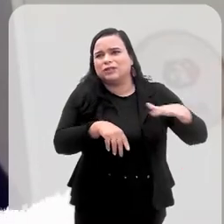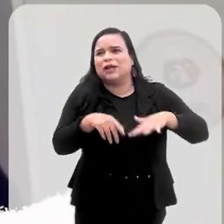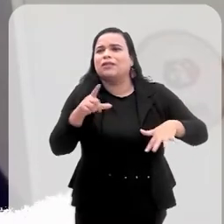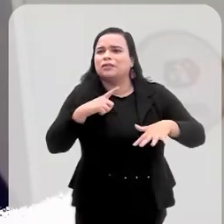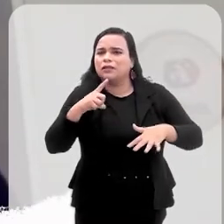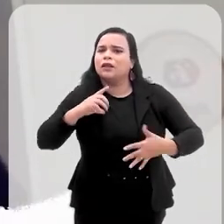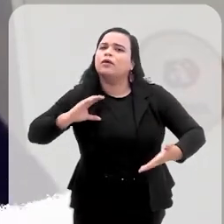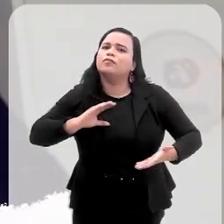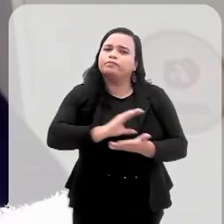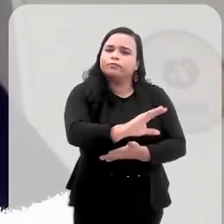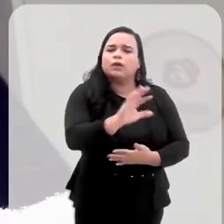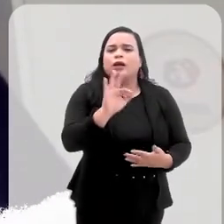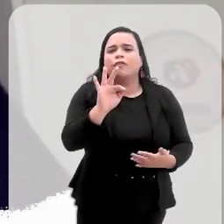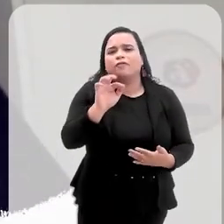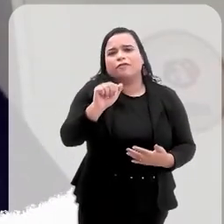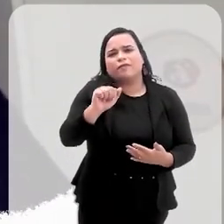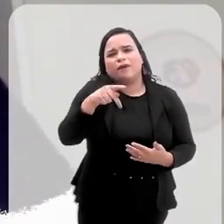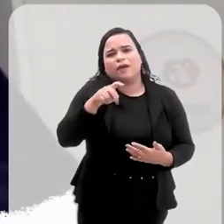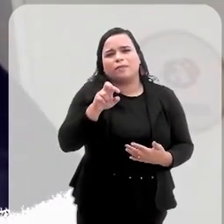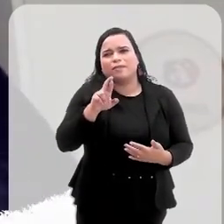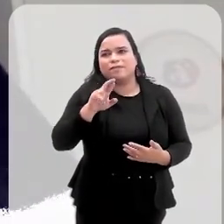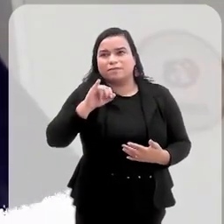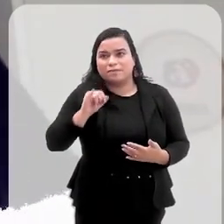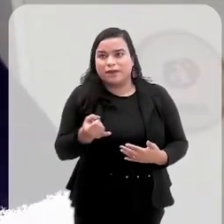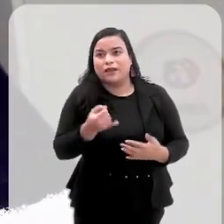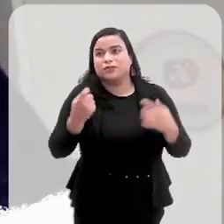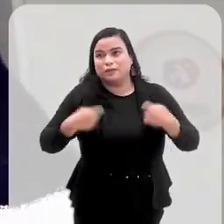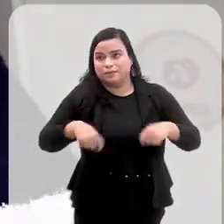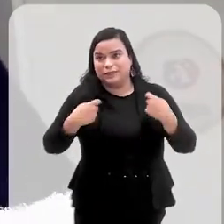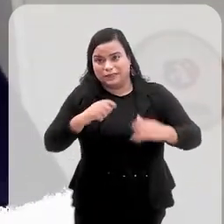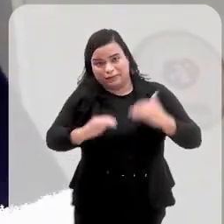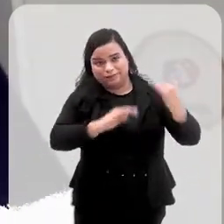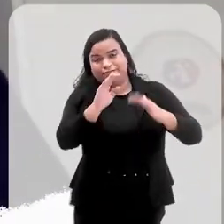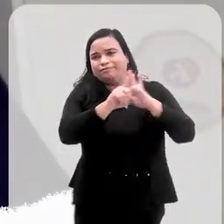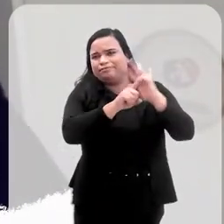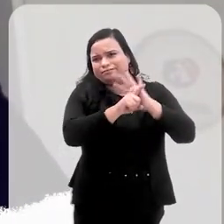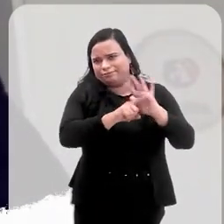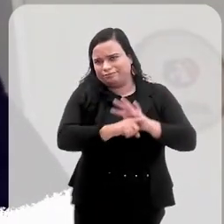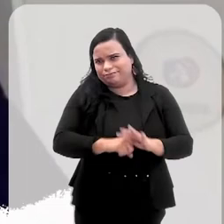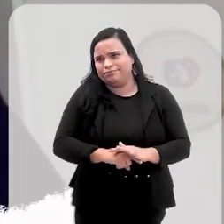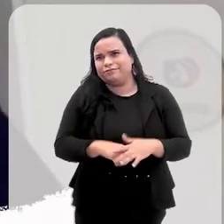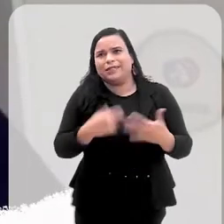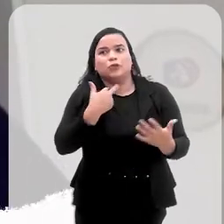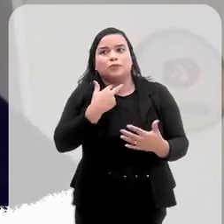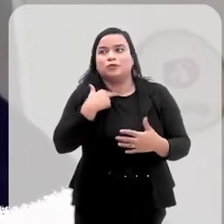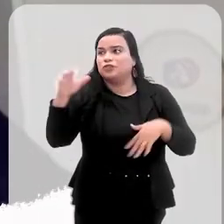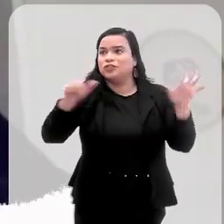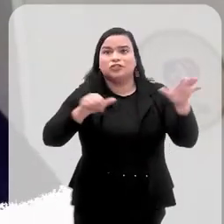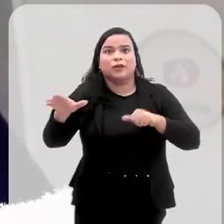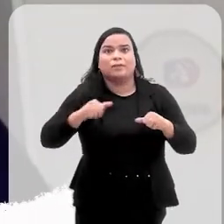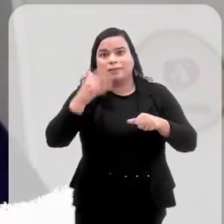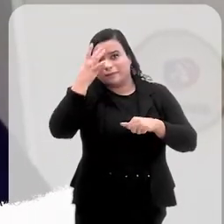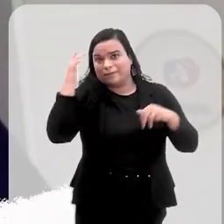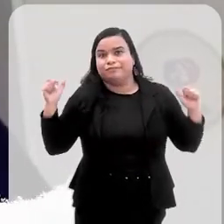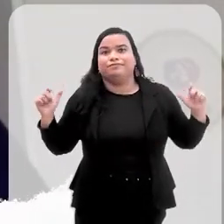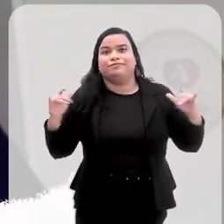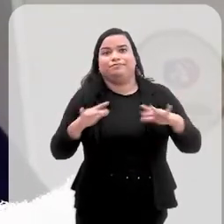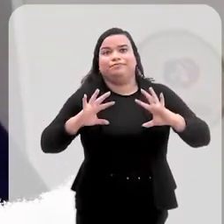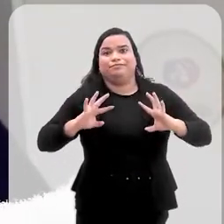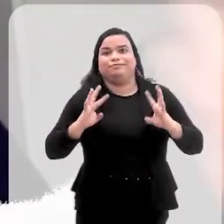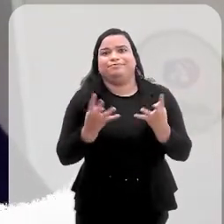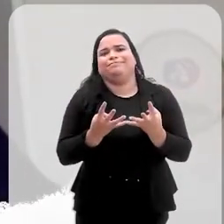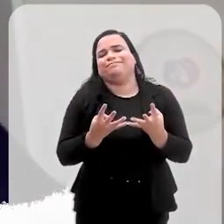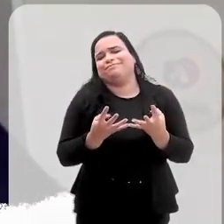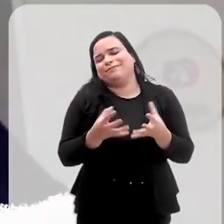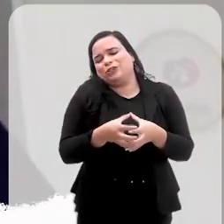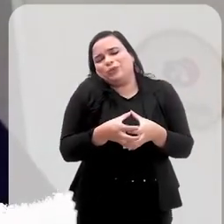que desenvolver essa pesquisa. E eu não podia chamar ninguém, ninguém podia ir para a UERJ, UERJ fechada. Foi quando eu comecei, eu tive um participante